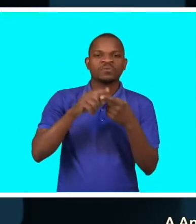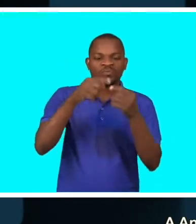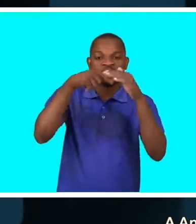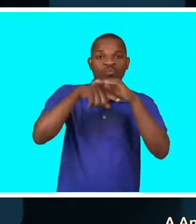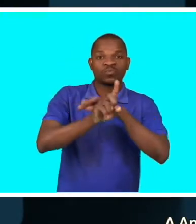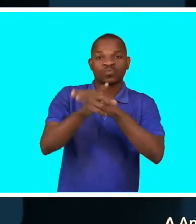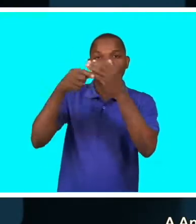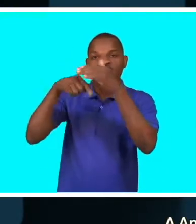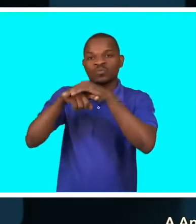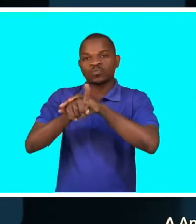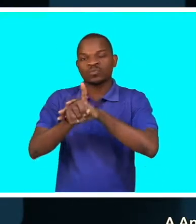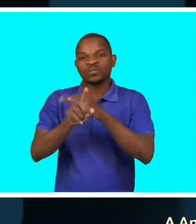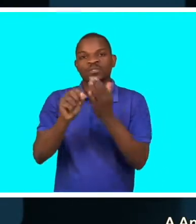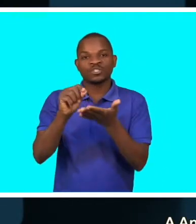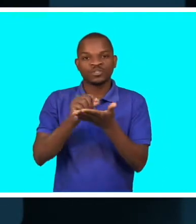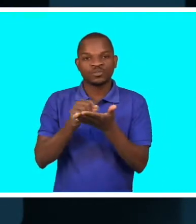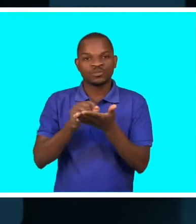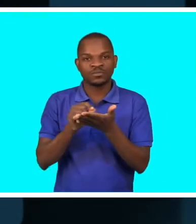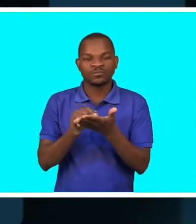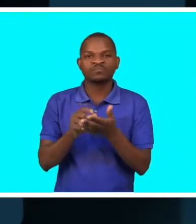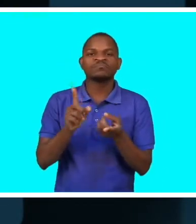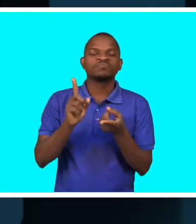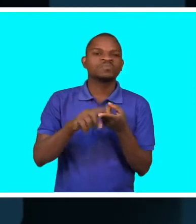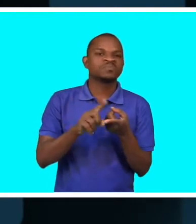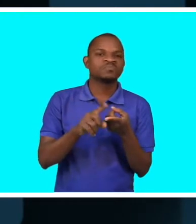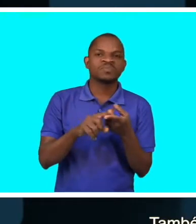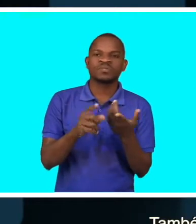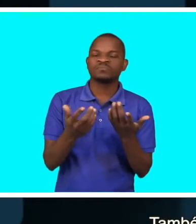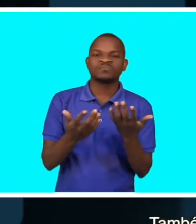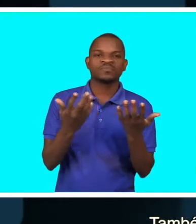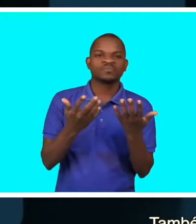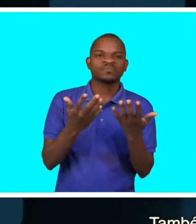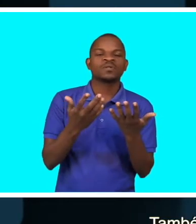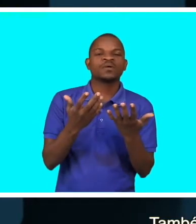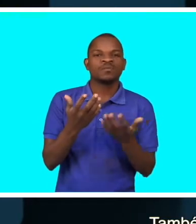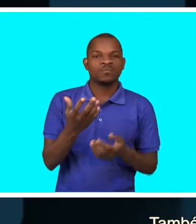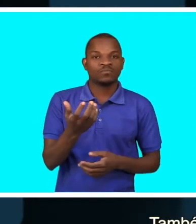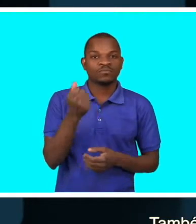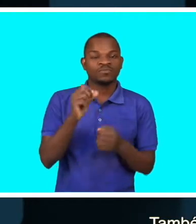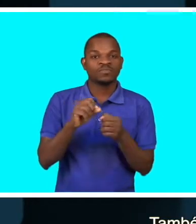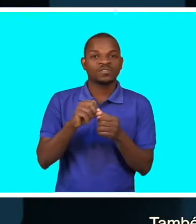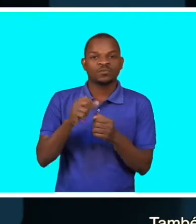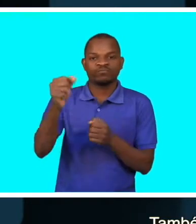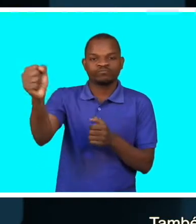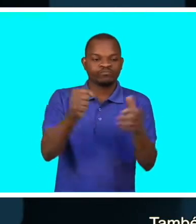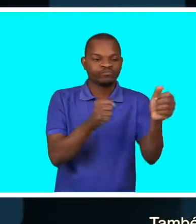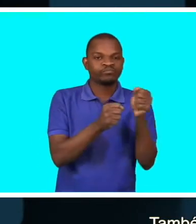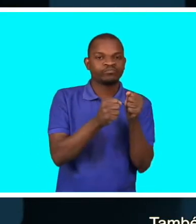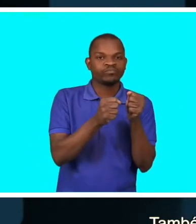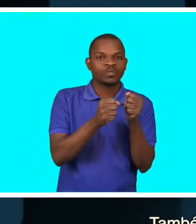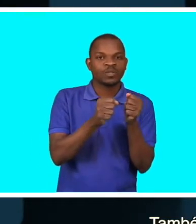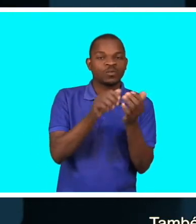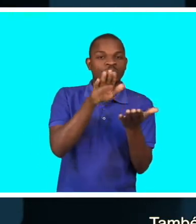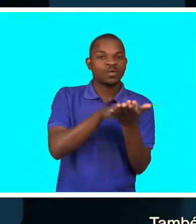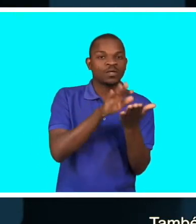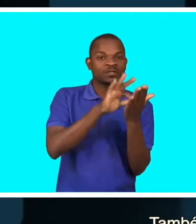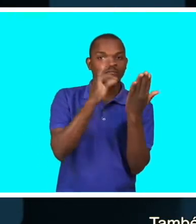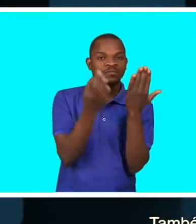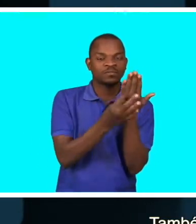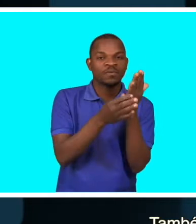palestras, temos ido às escolas e também conseguimos trazer até a